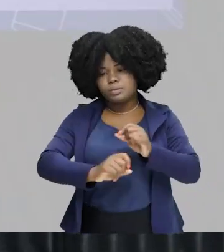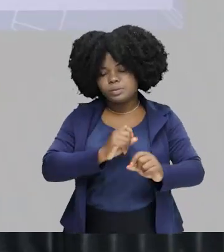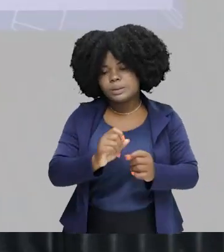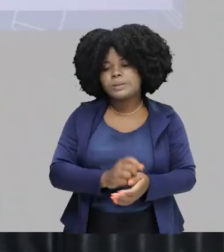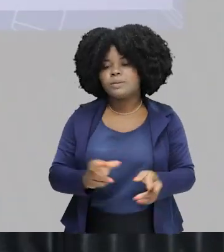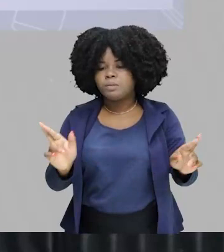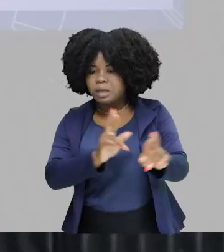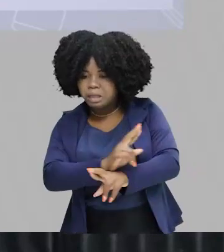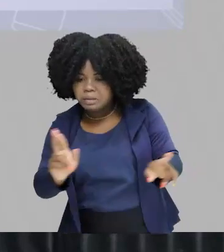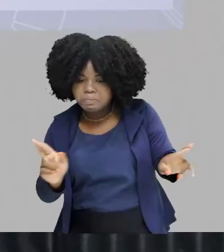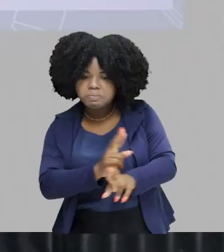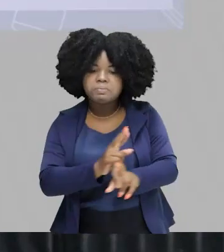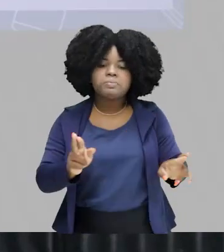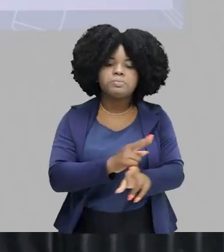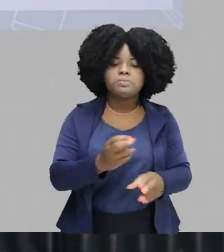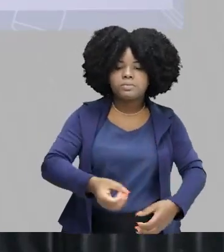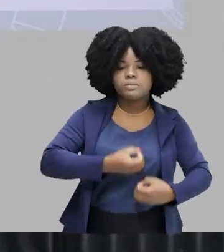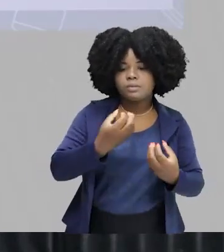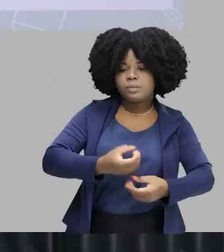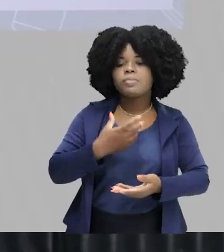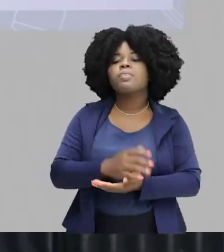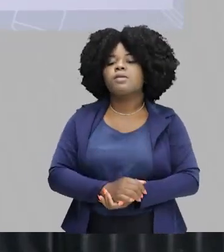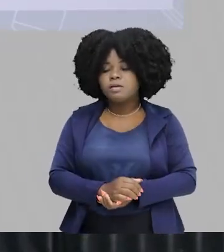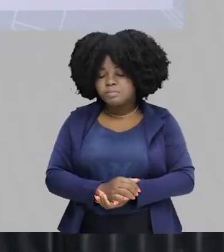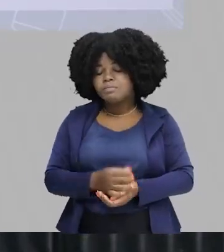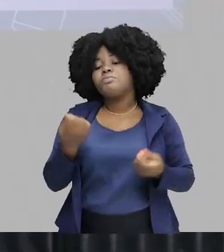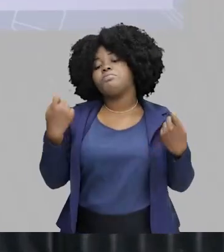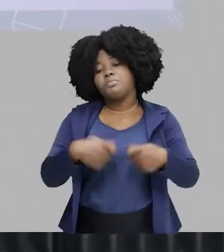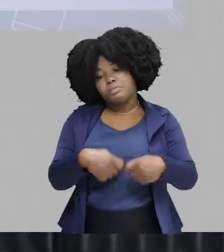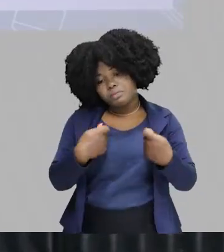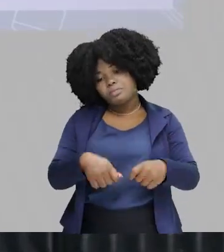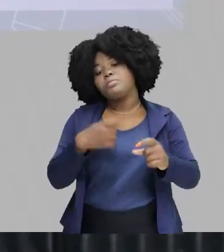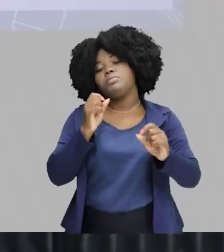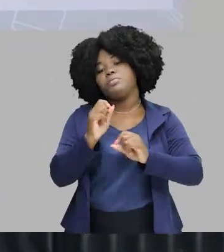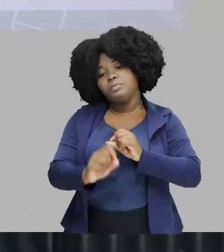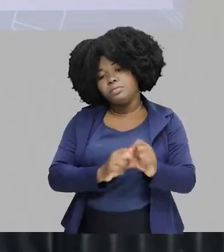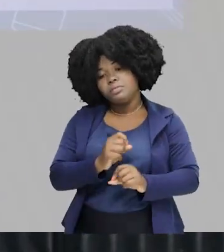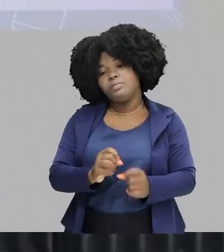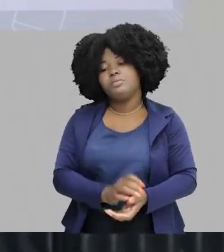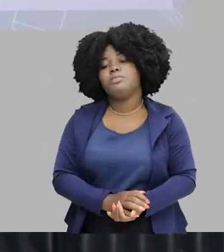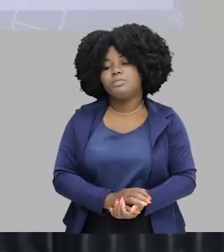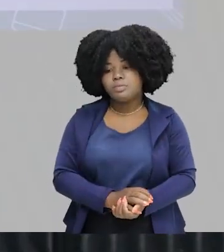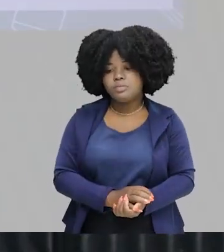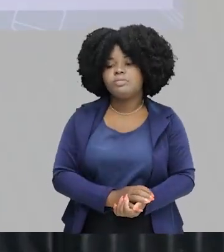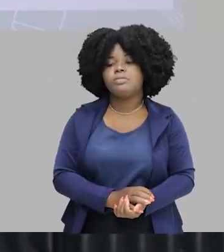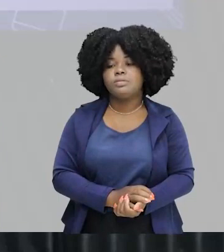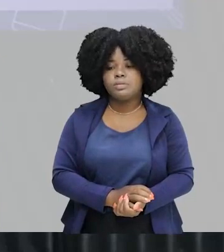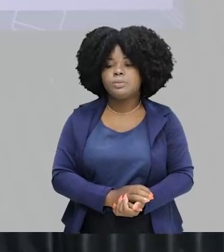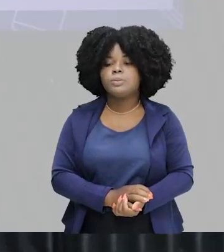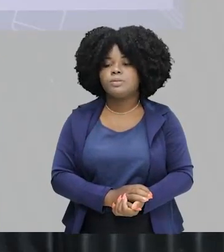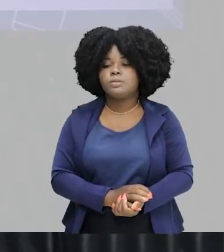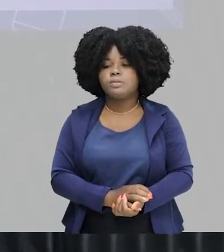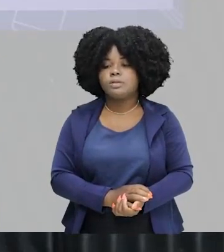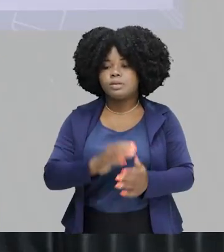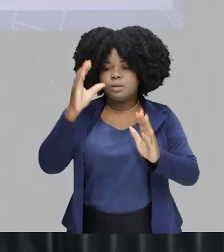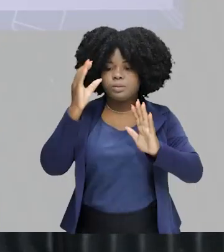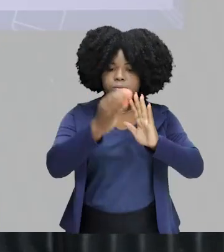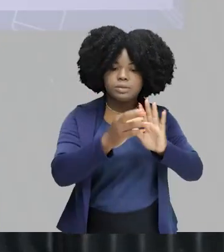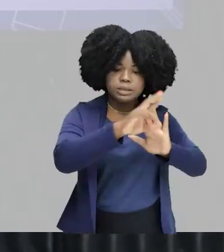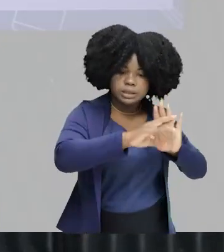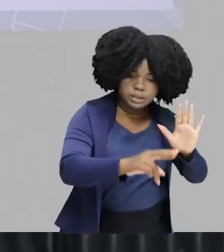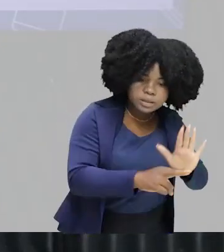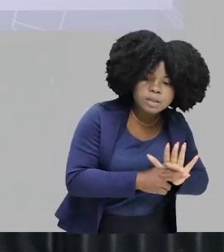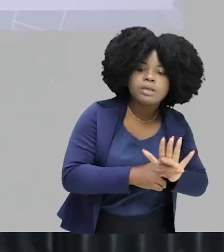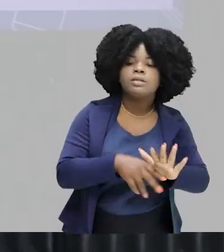de relações, de produções, é necessário que haja, né, o cumprimento das tarefas por parte dos diferentes